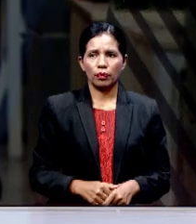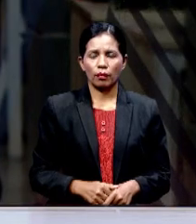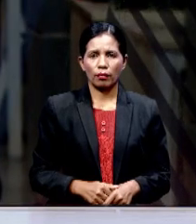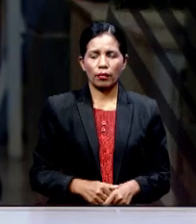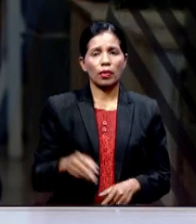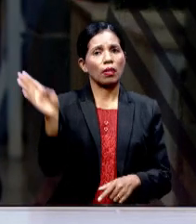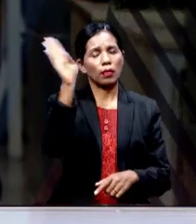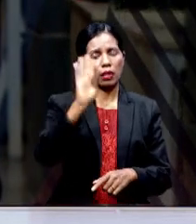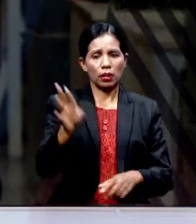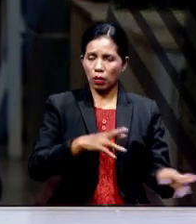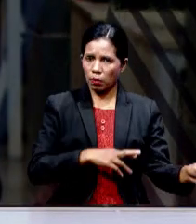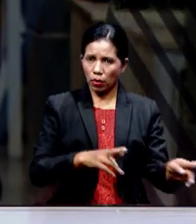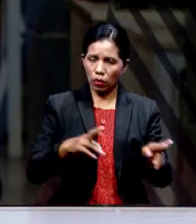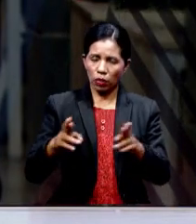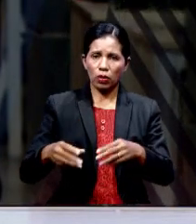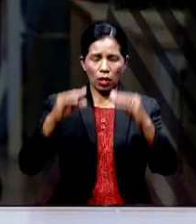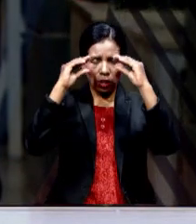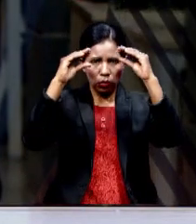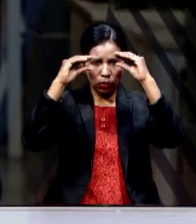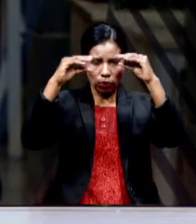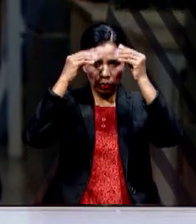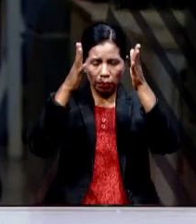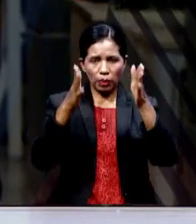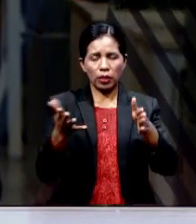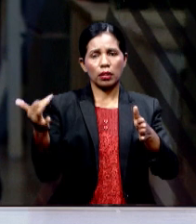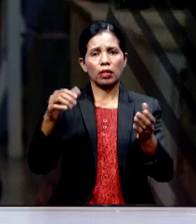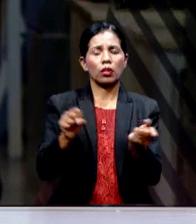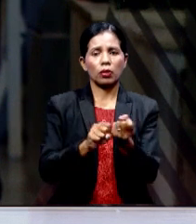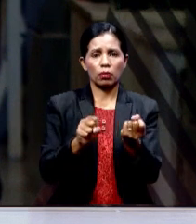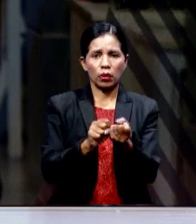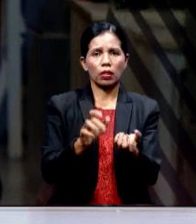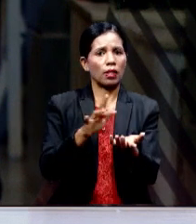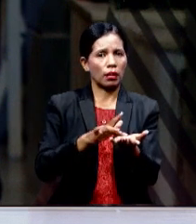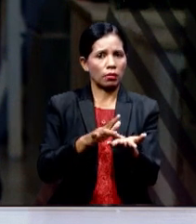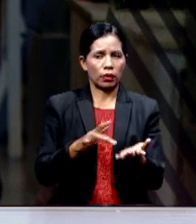Brasil pronto capacita professor Cira, não apoia medicamento.